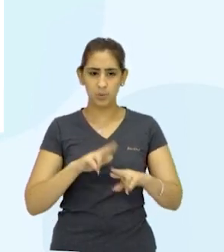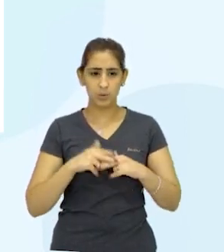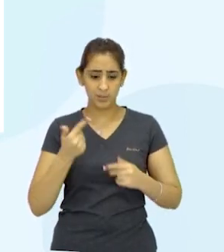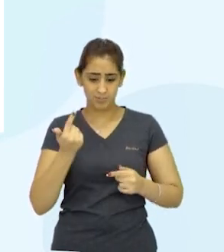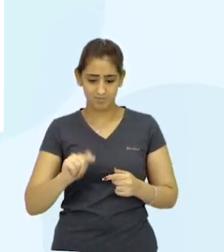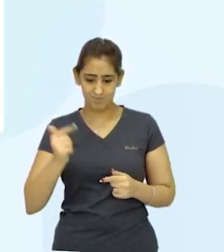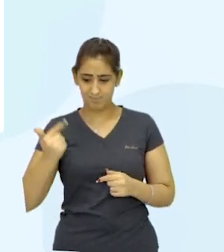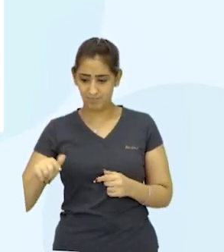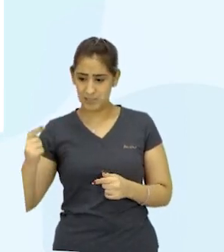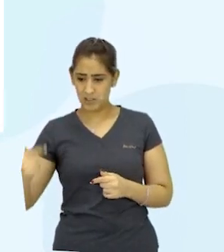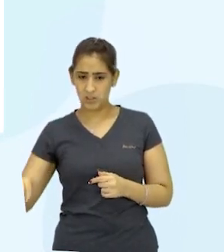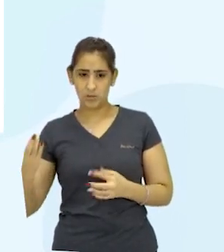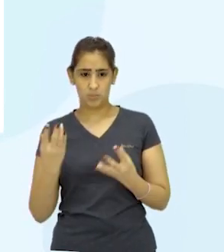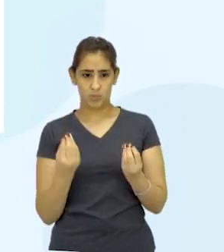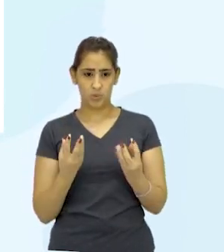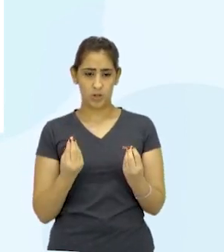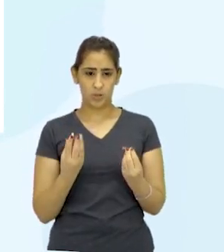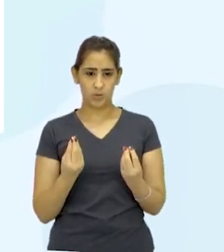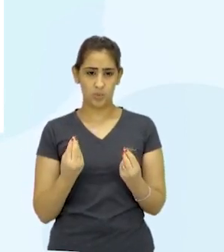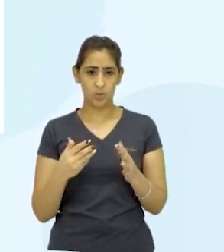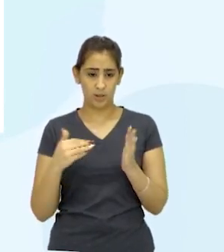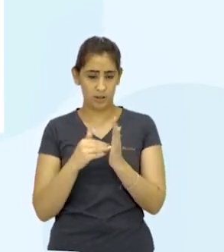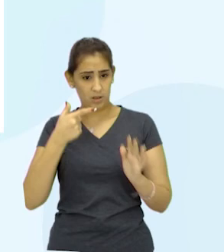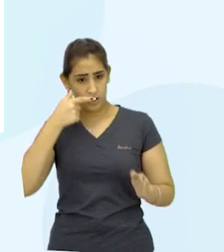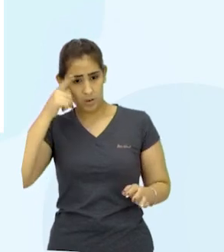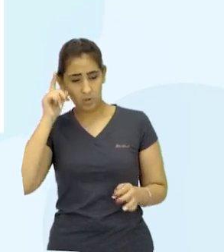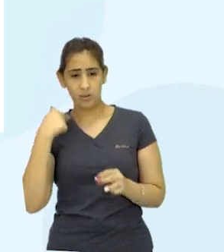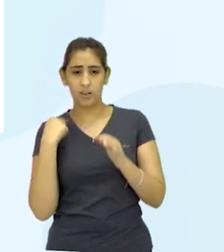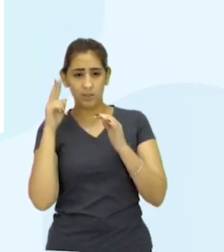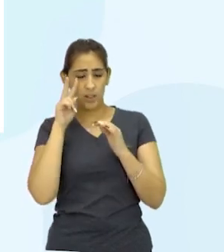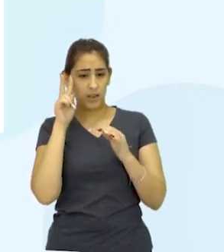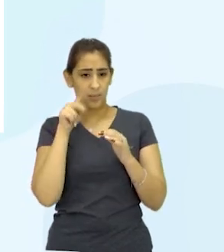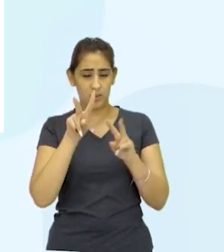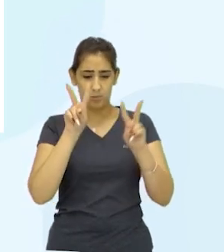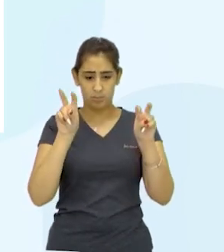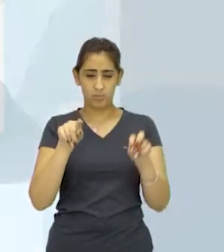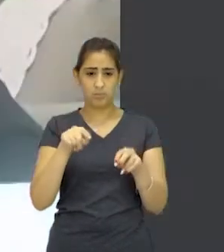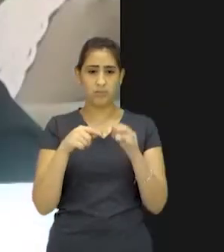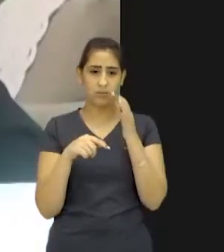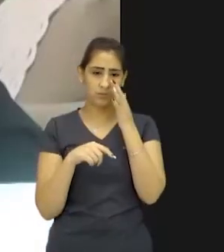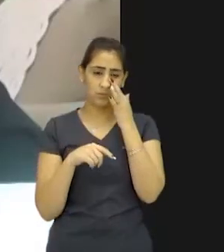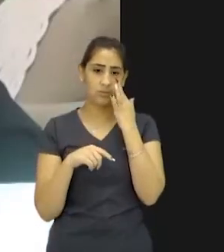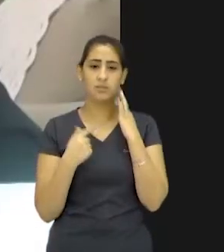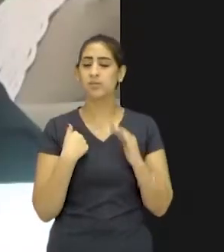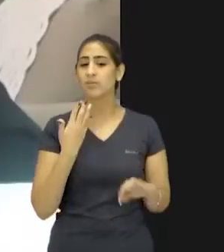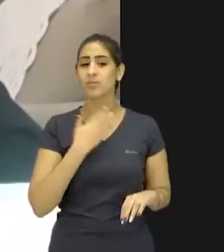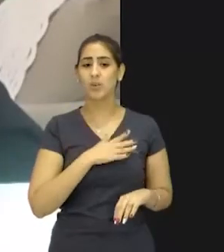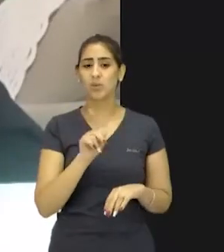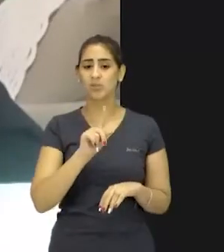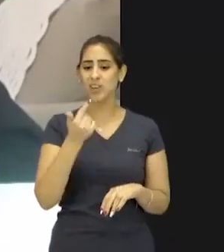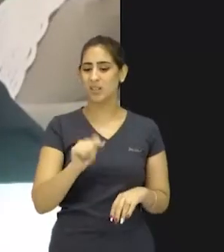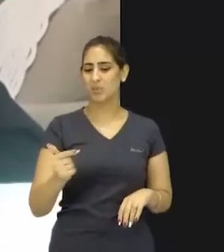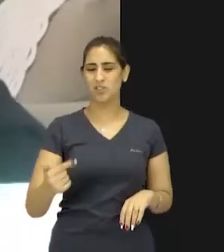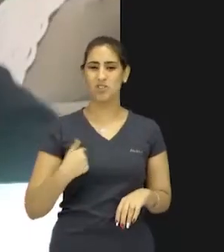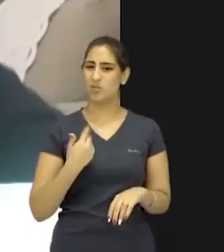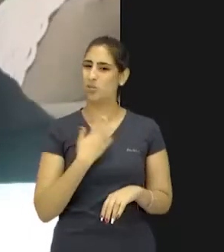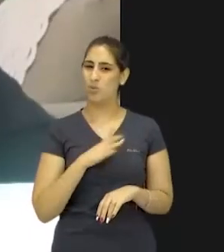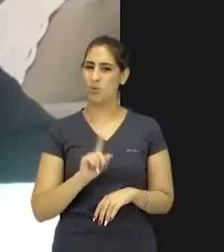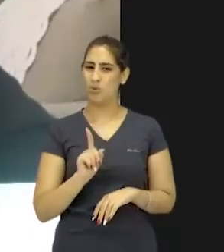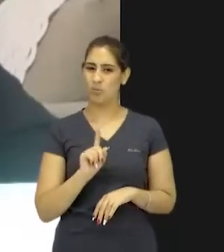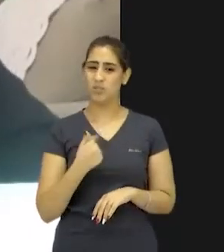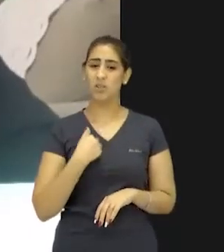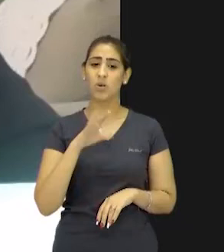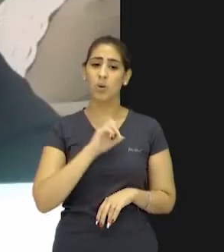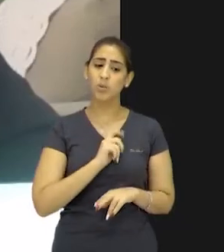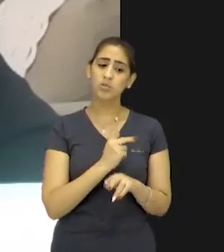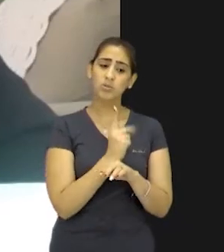muito o desenho, né? Até ontem eu estava lembrando disso, que eu falo assim, eu não gosto de ficar repetindo muito, eu gosto de ficar desenhando